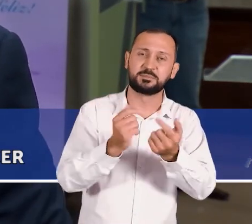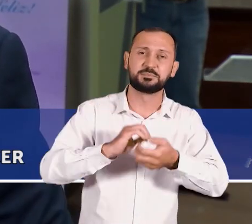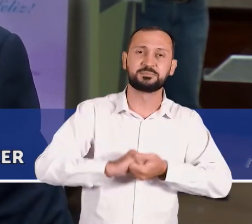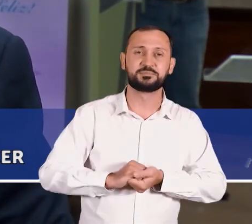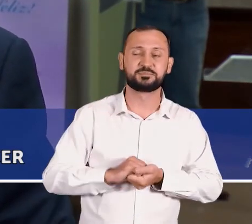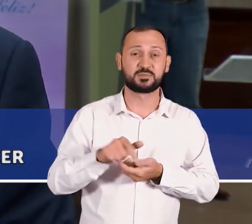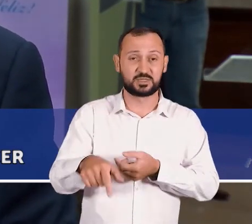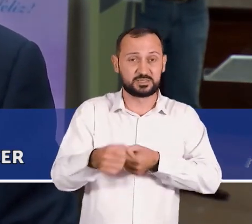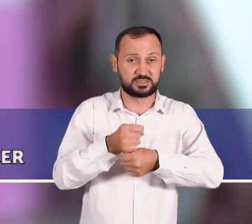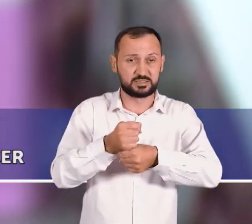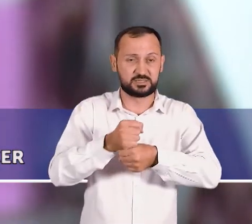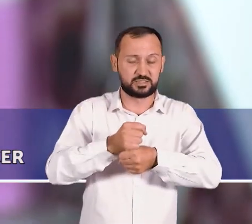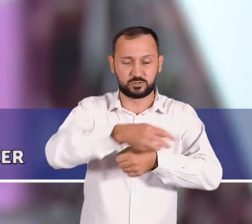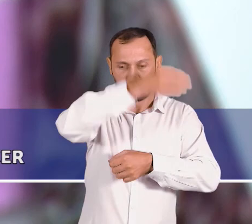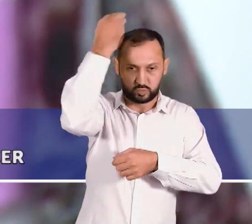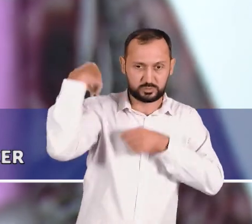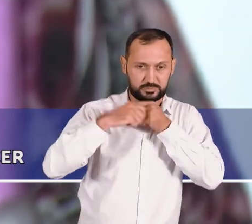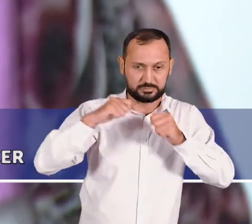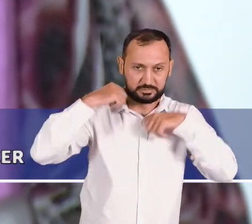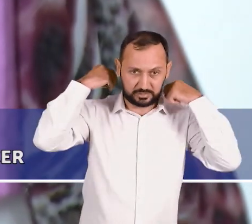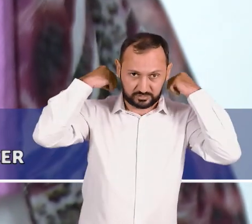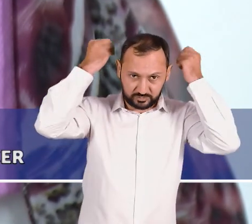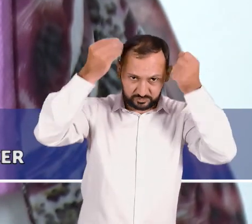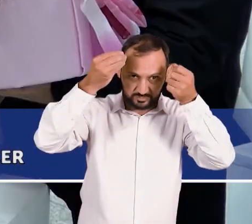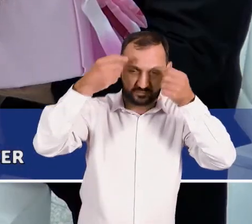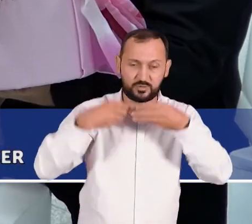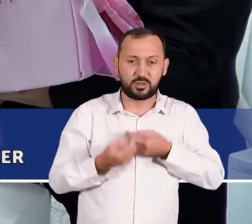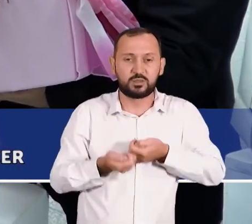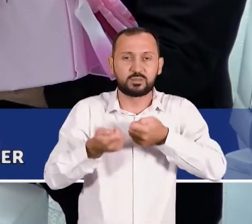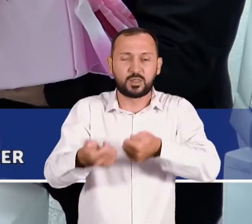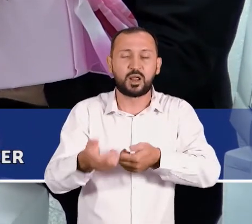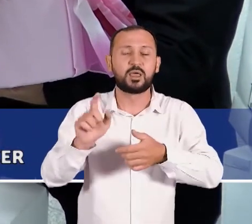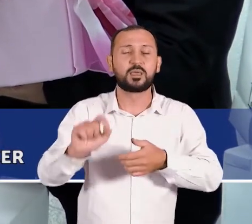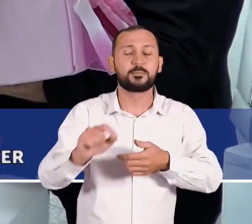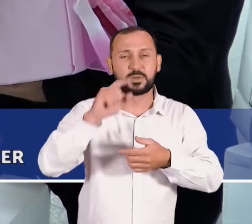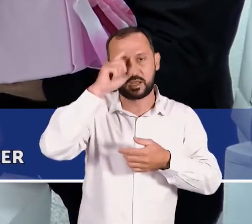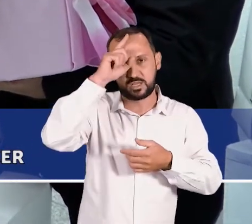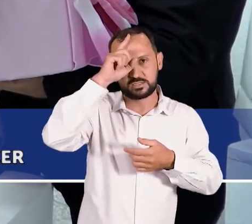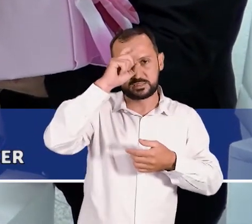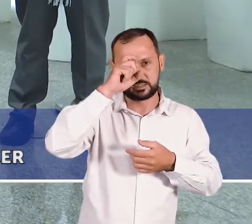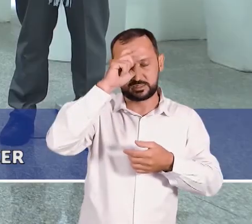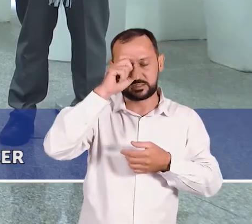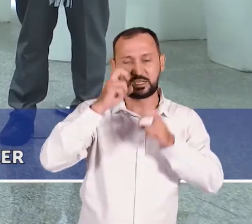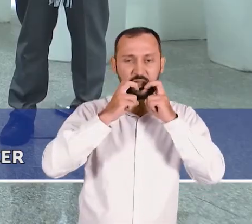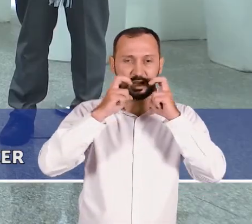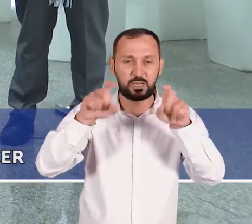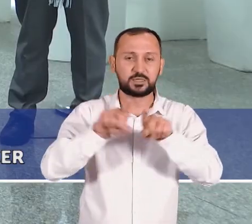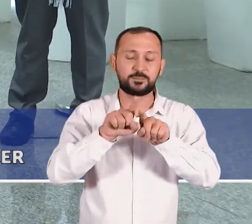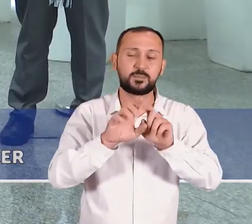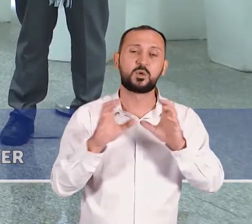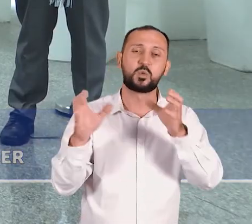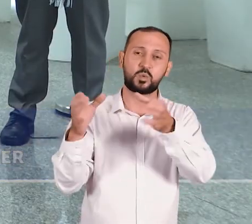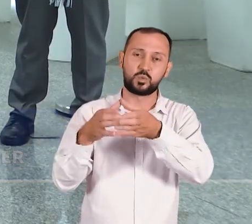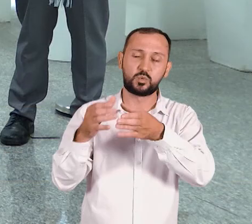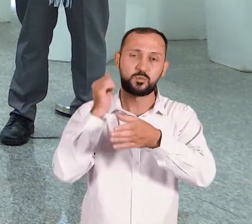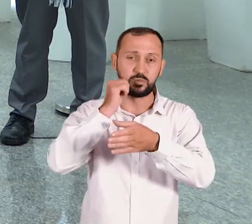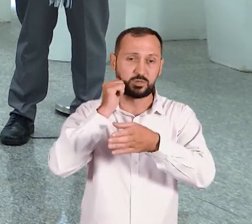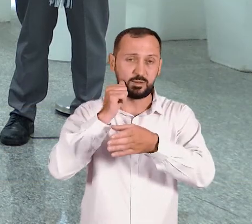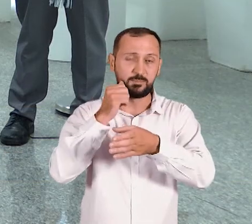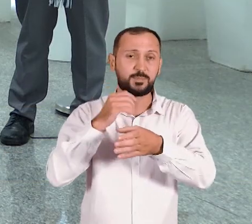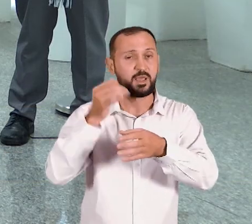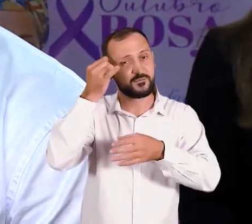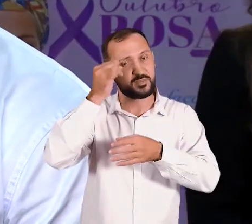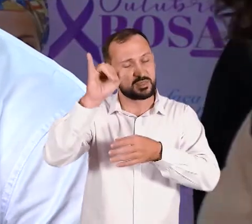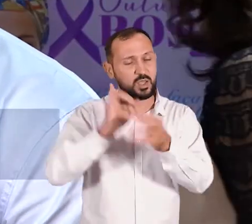Assembleia Legislativa do Mato Grosso do Sul. Neste ano, os lenços arrecadados foram entregues ao setor da Santa Casa e à Rede Feminina de Combate